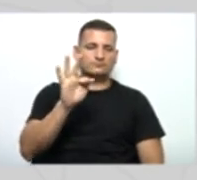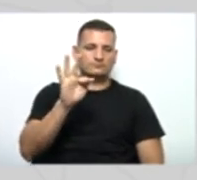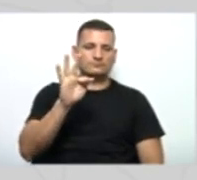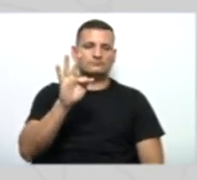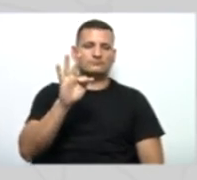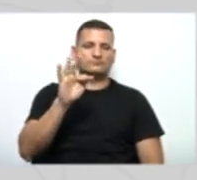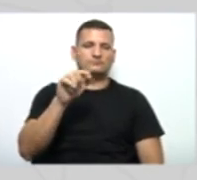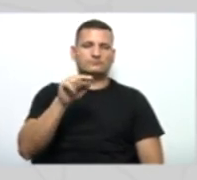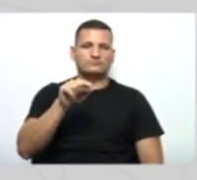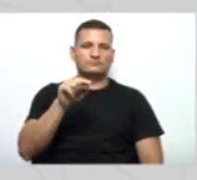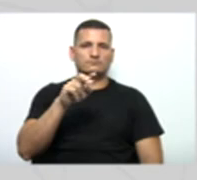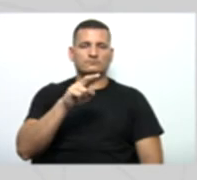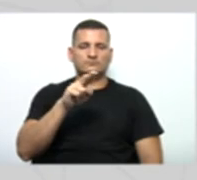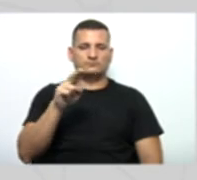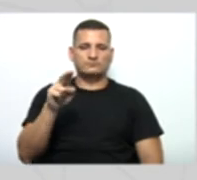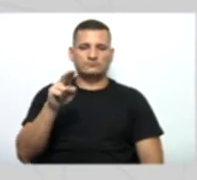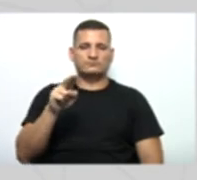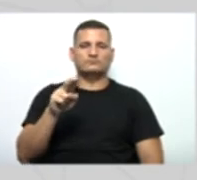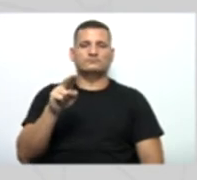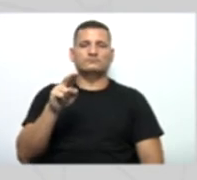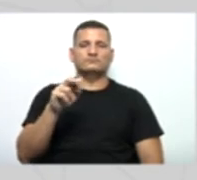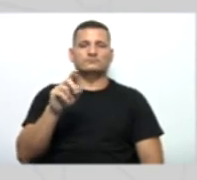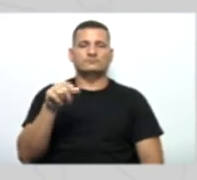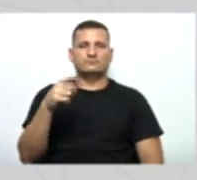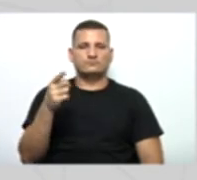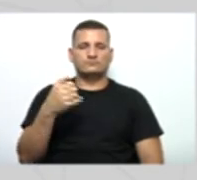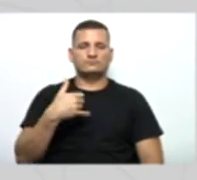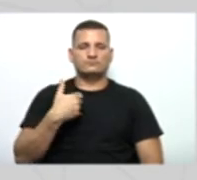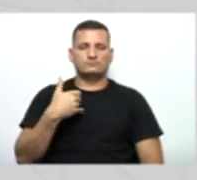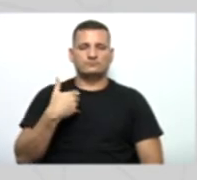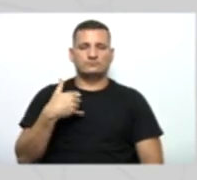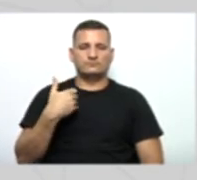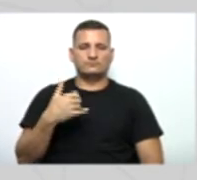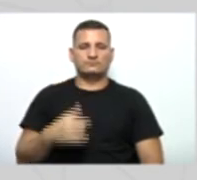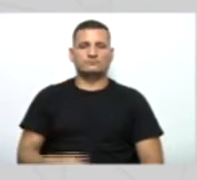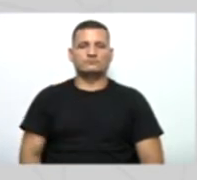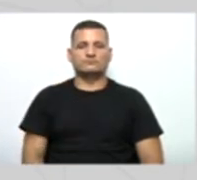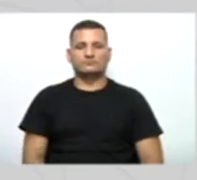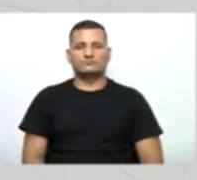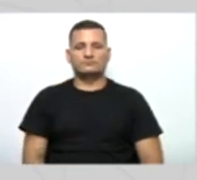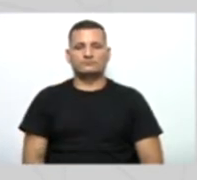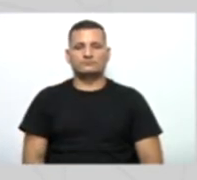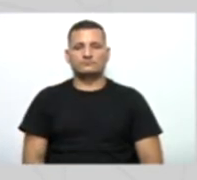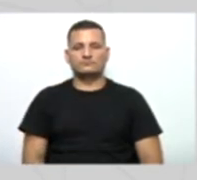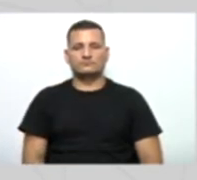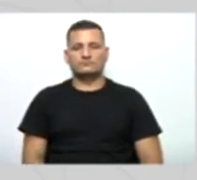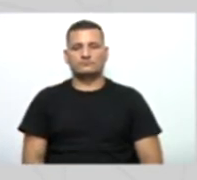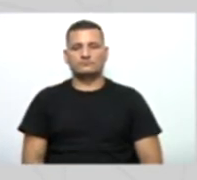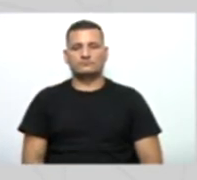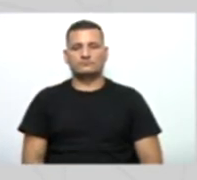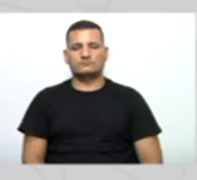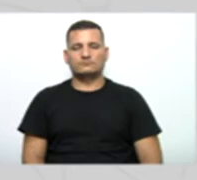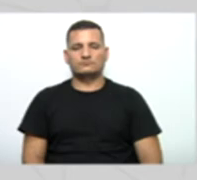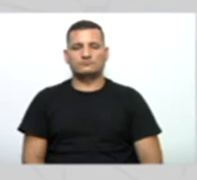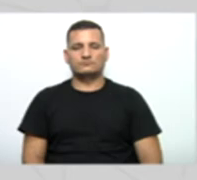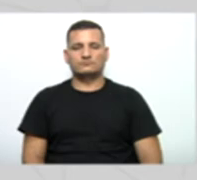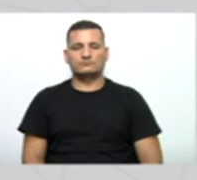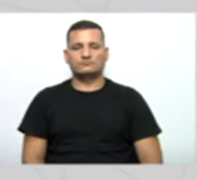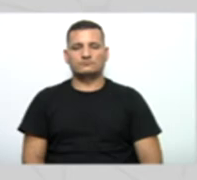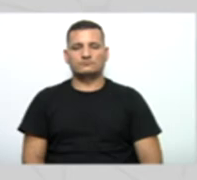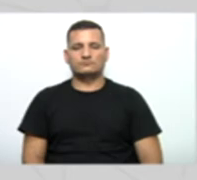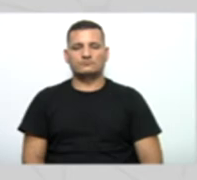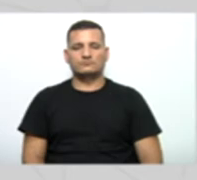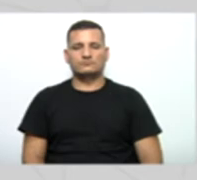ponto, nome. O segundo é a idade, self, ponto, underline, underline,